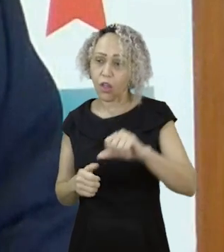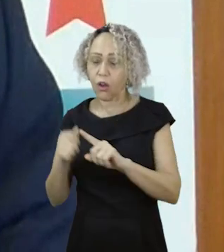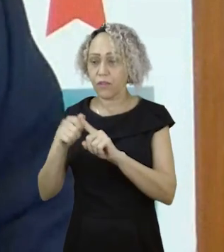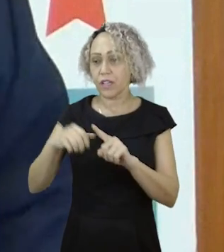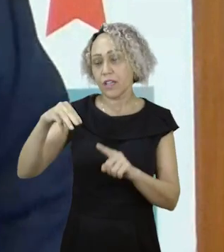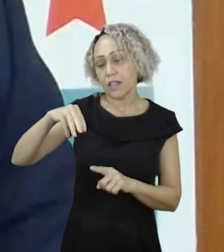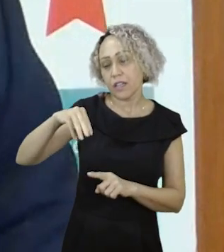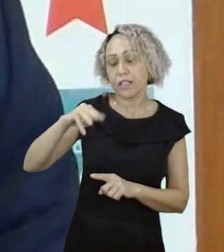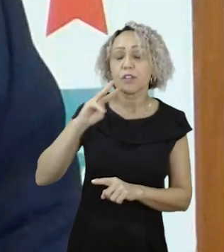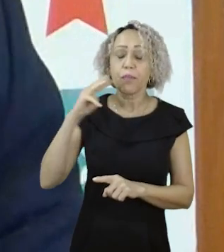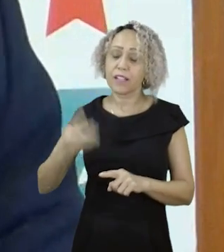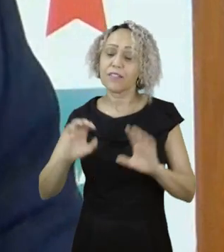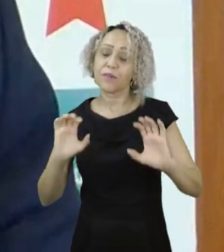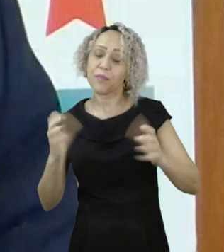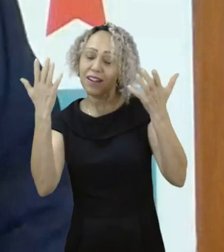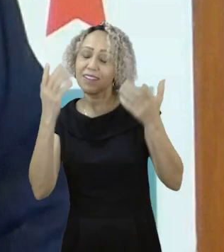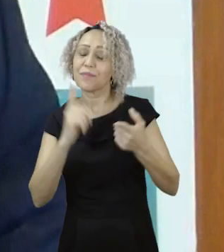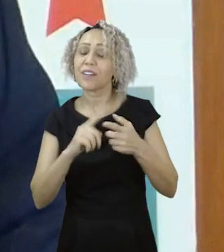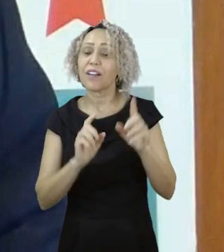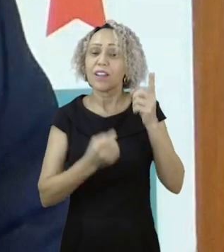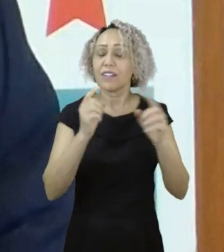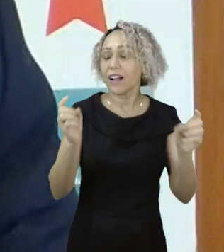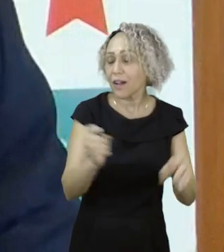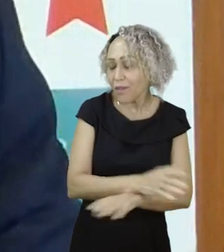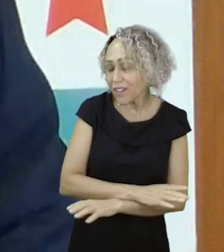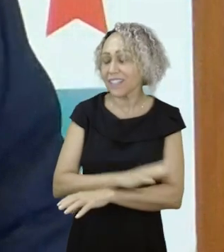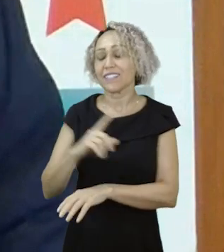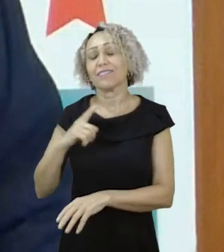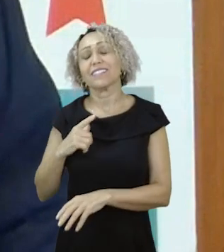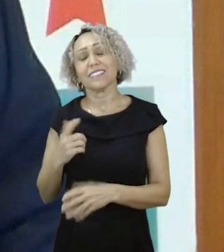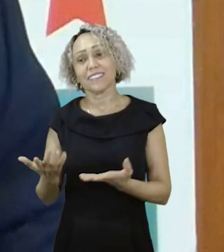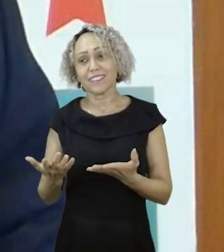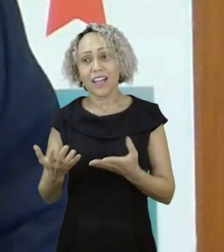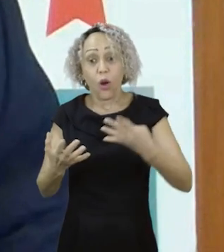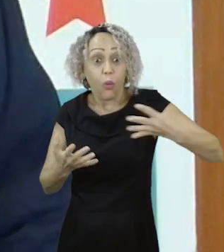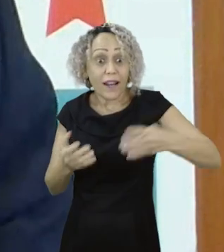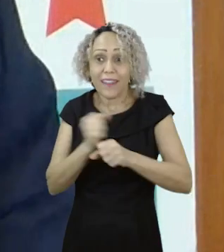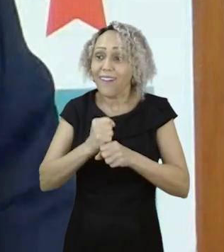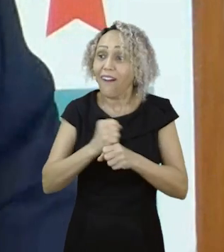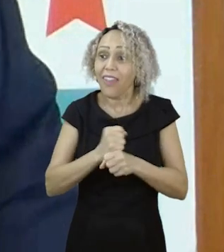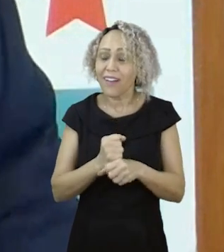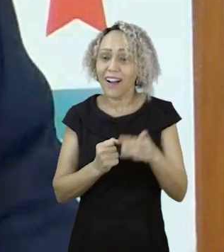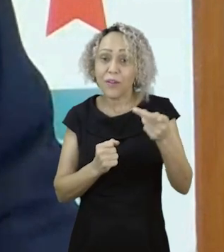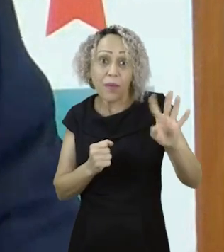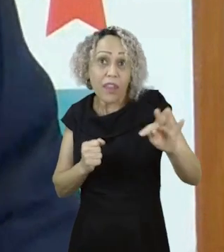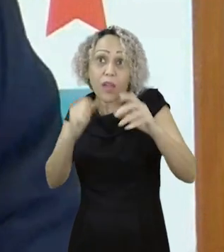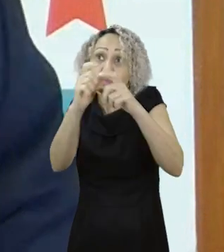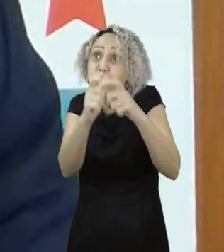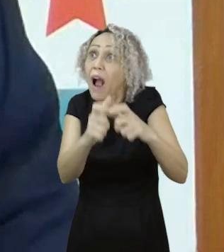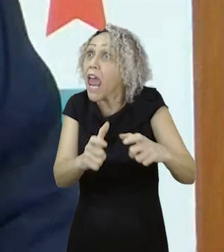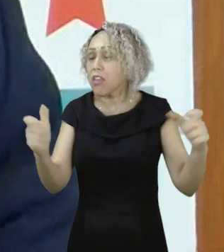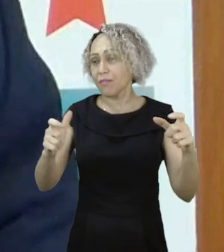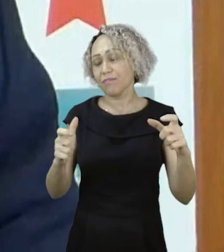de março, porque aí terá passado o carnaval, a gente vai ter tempo de organizar uma boa festa e fazer a comemoração junto com a reunião do diretório